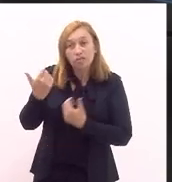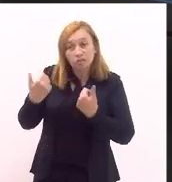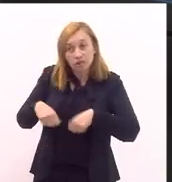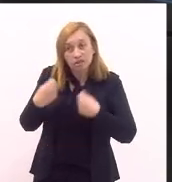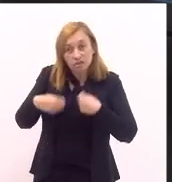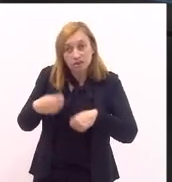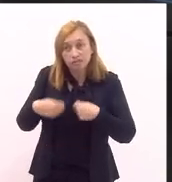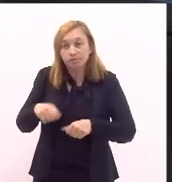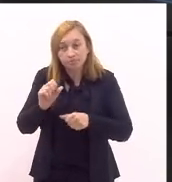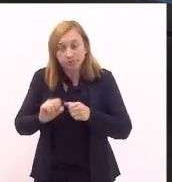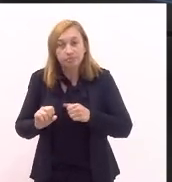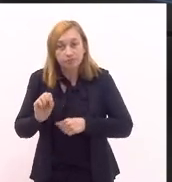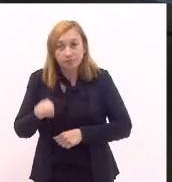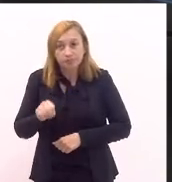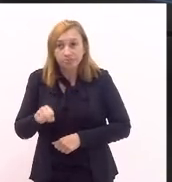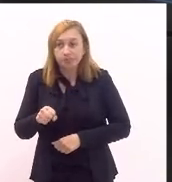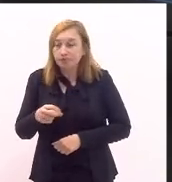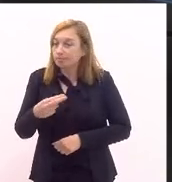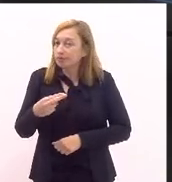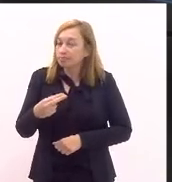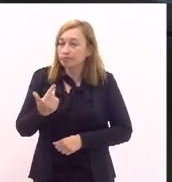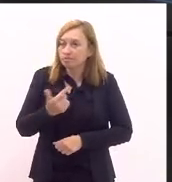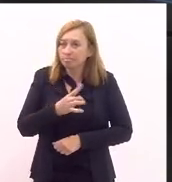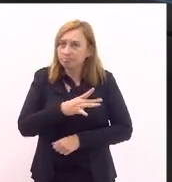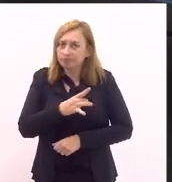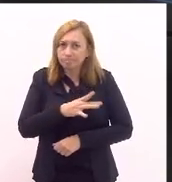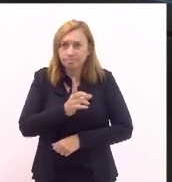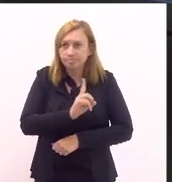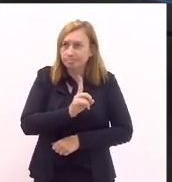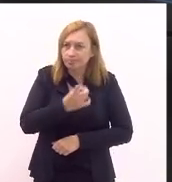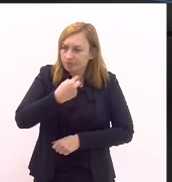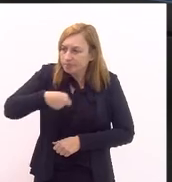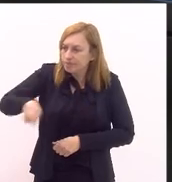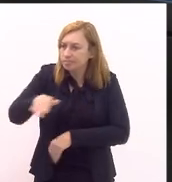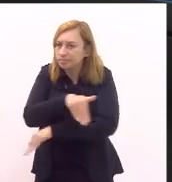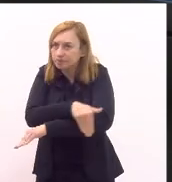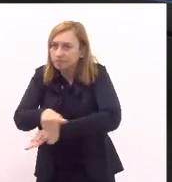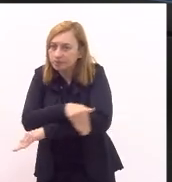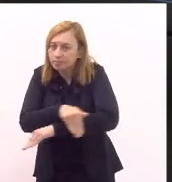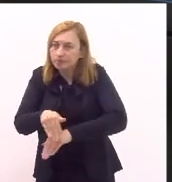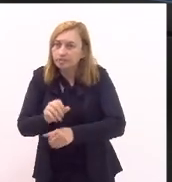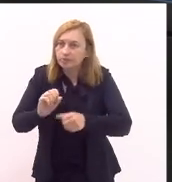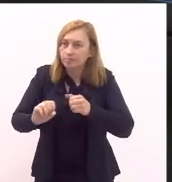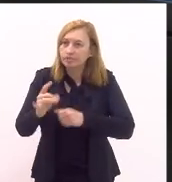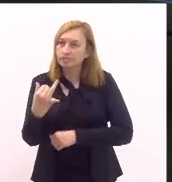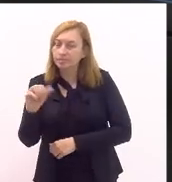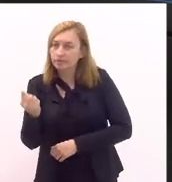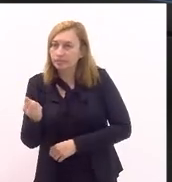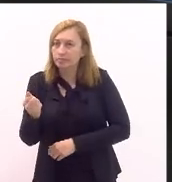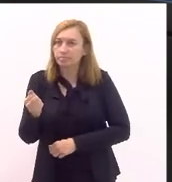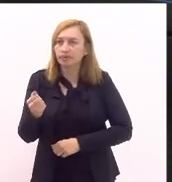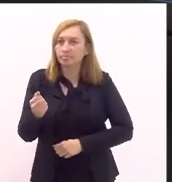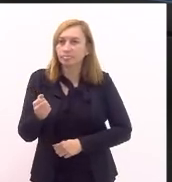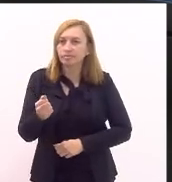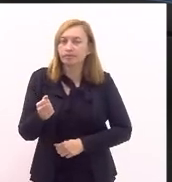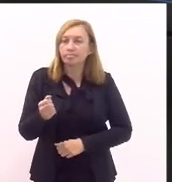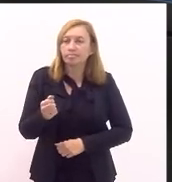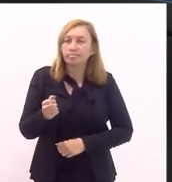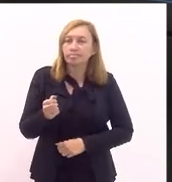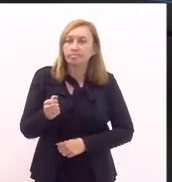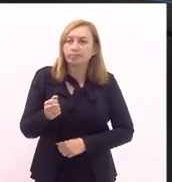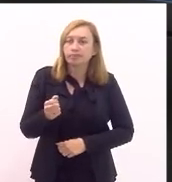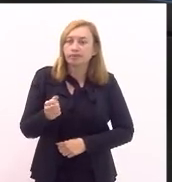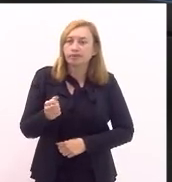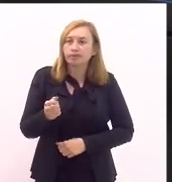precisamos fazer isso e não ter medo de ir para rua e fazer a campanha se